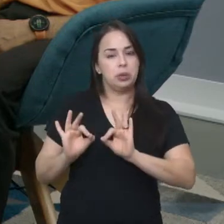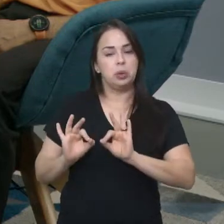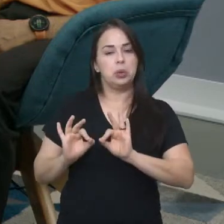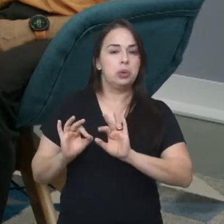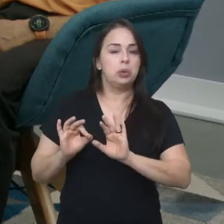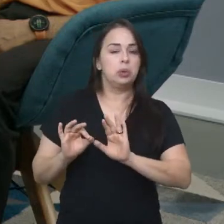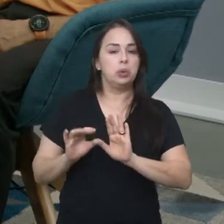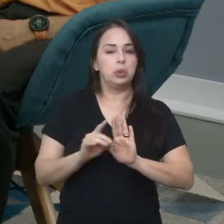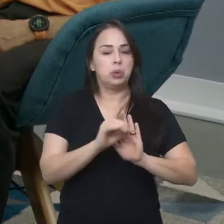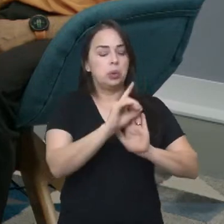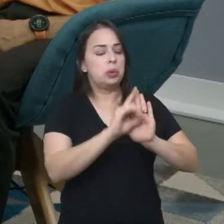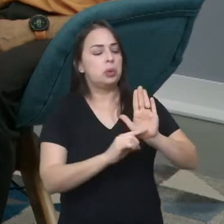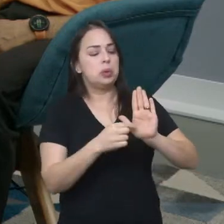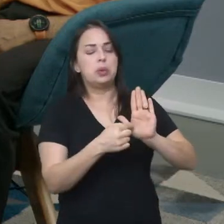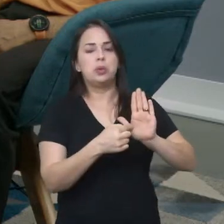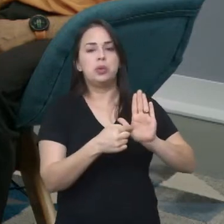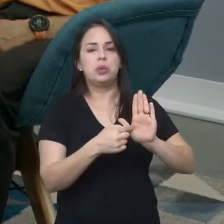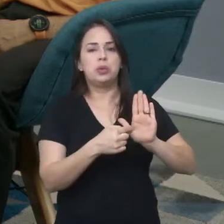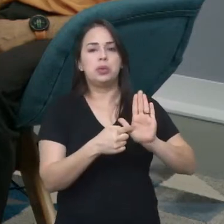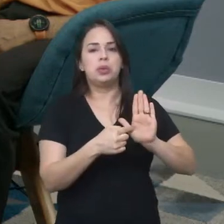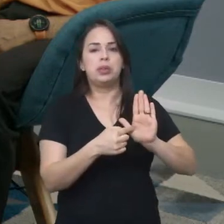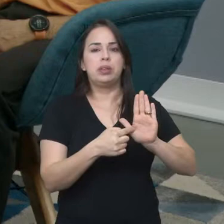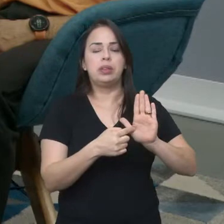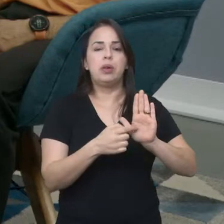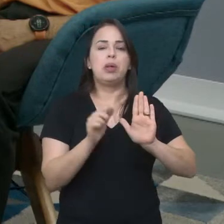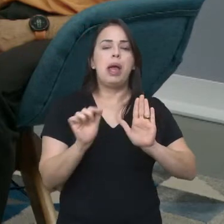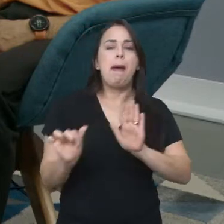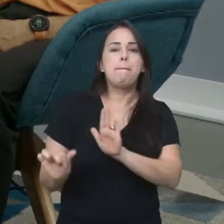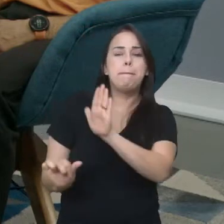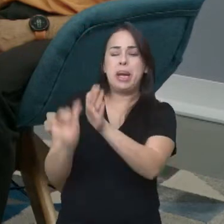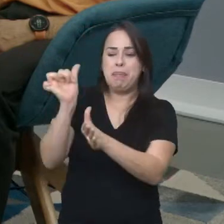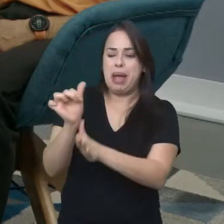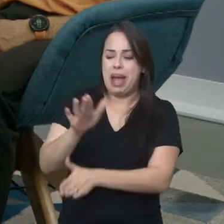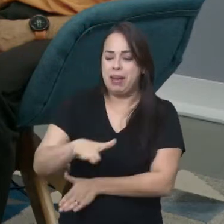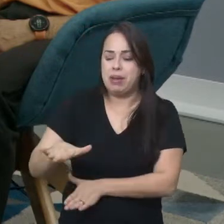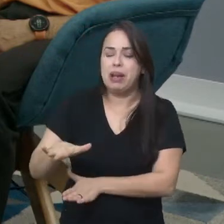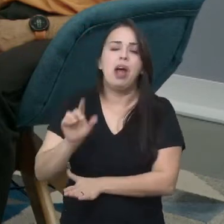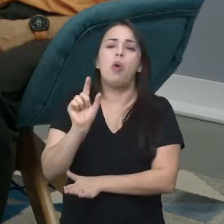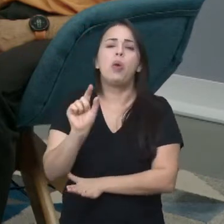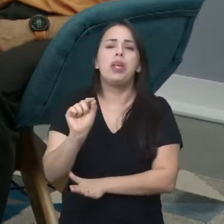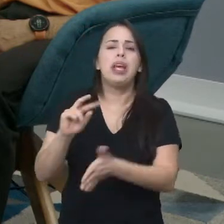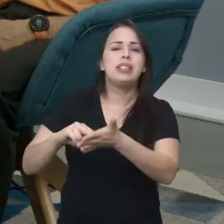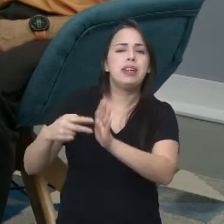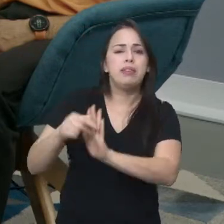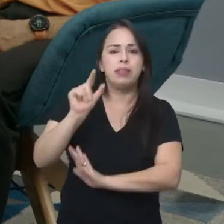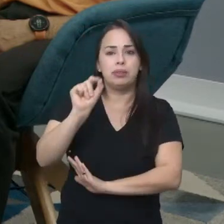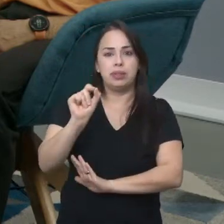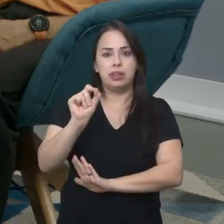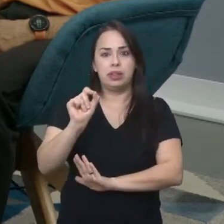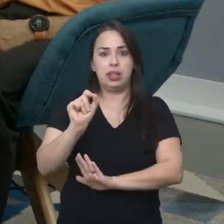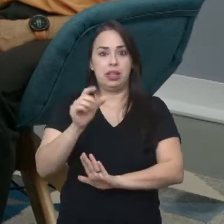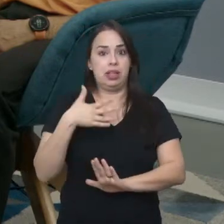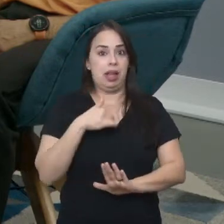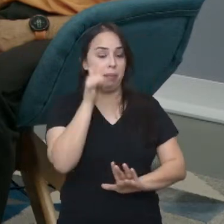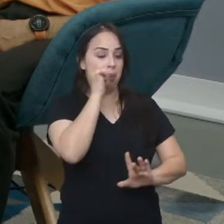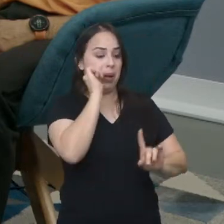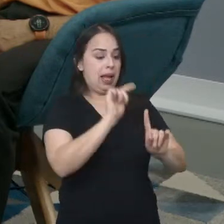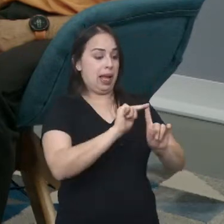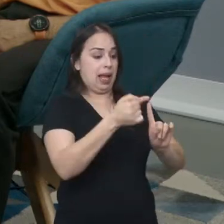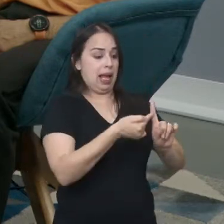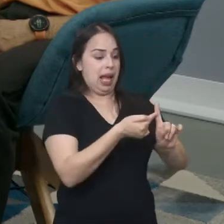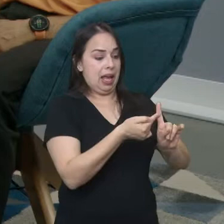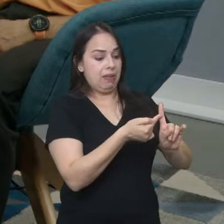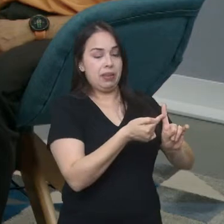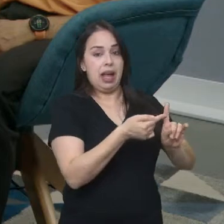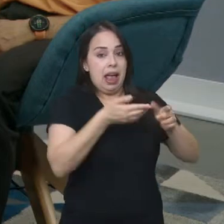direitos. O que é considerado a primeira infância? Seria da gestação até os 6 anos de idade? O que